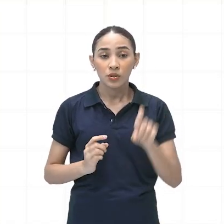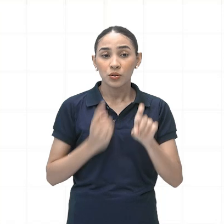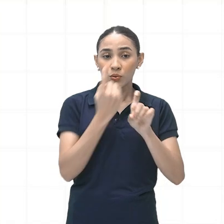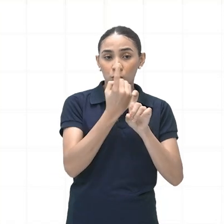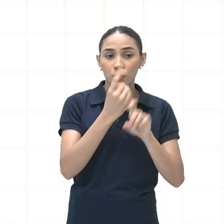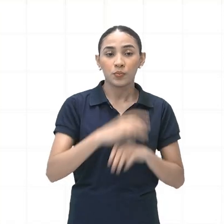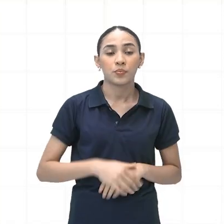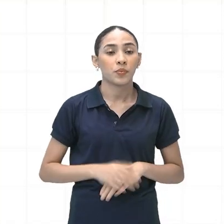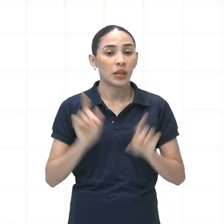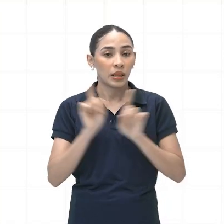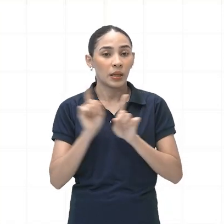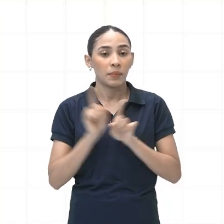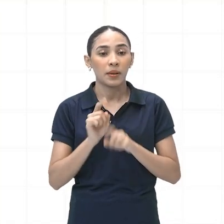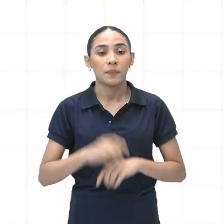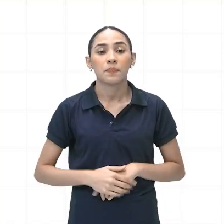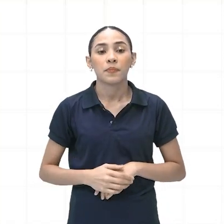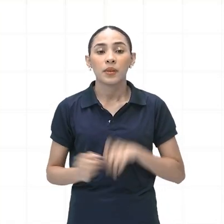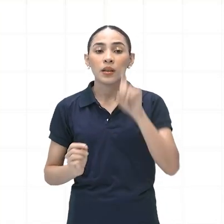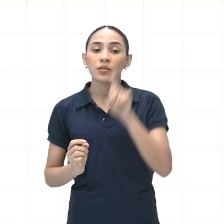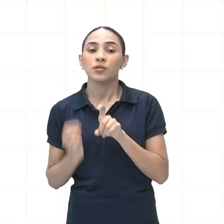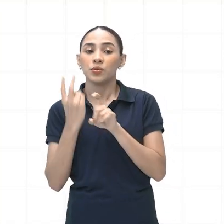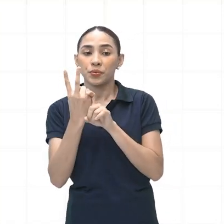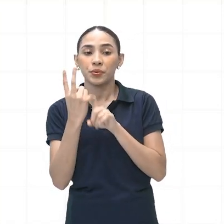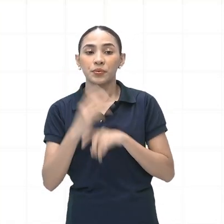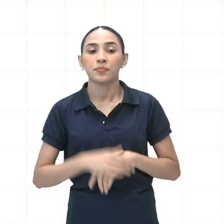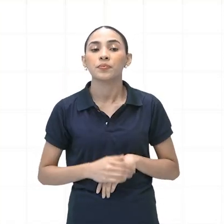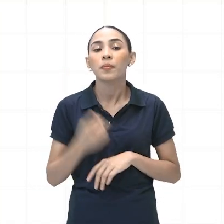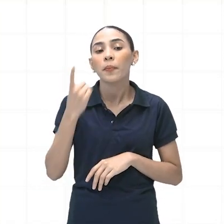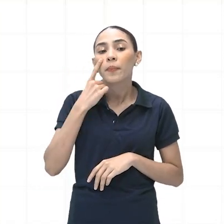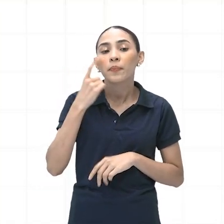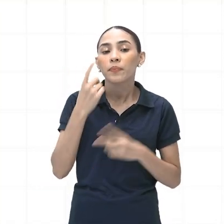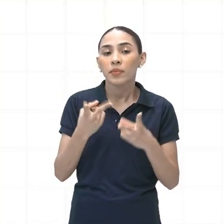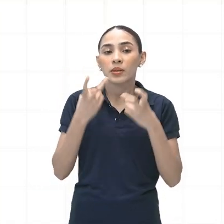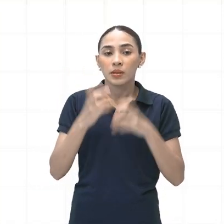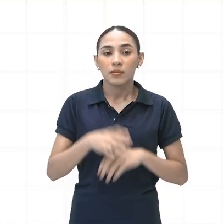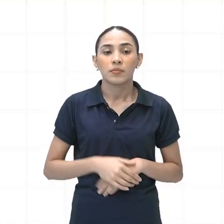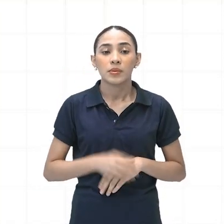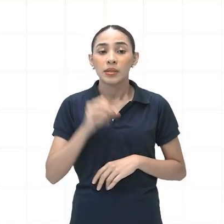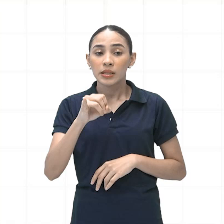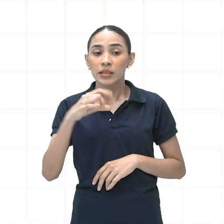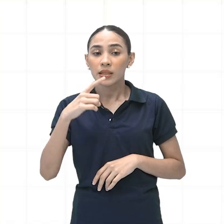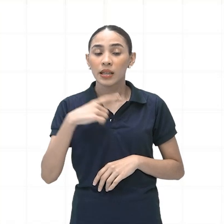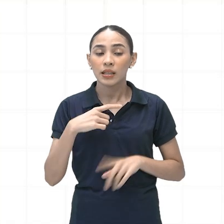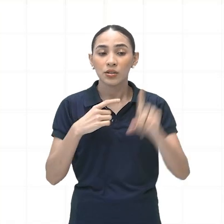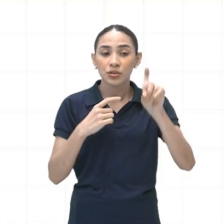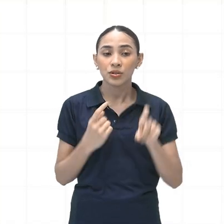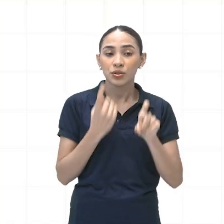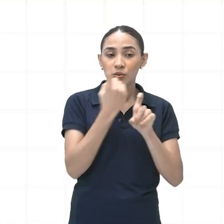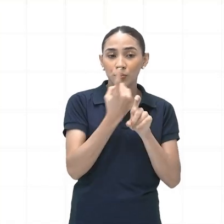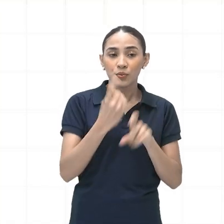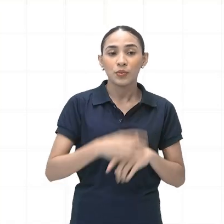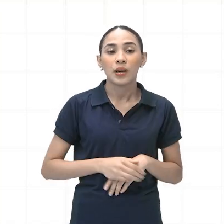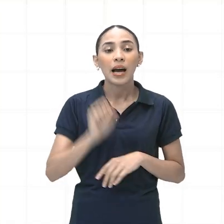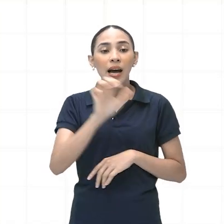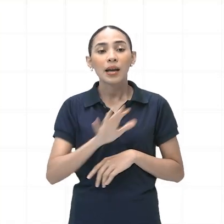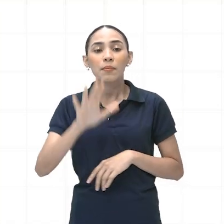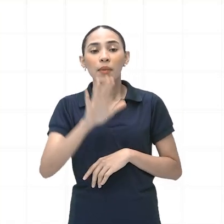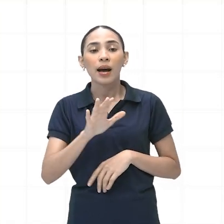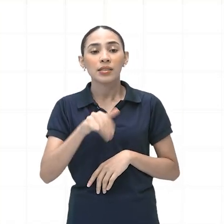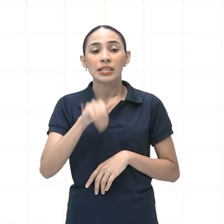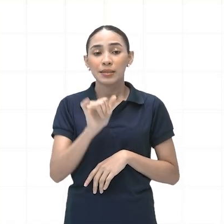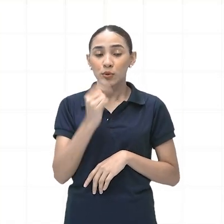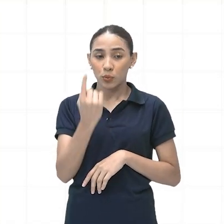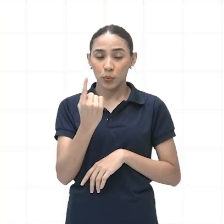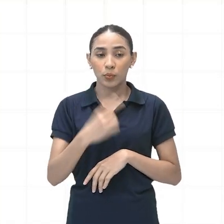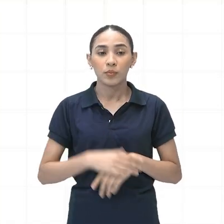x1 e esse aqui eu vou chamar de x2. Observe que quando eu tenho um x1 aqui, ó, a imagem dele me dá um